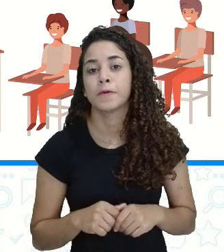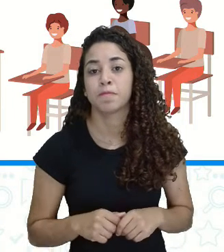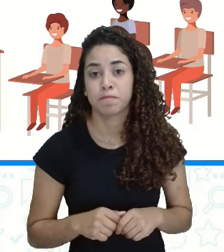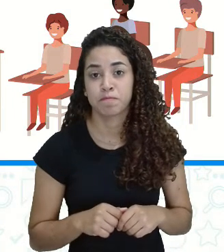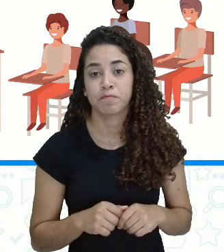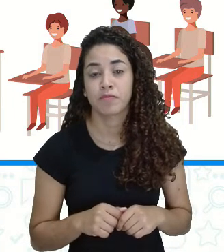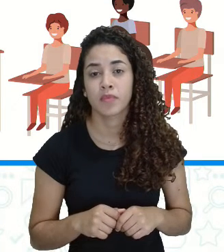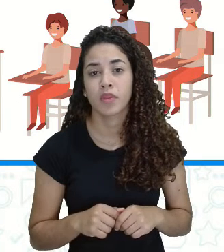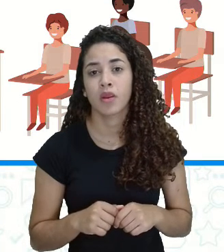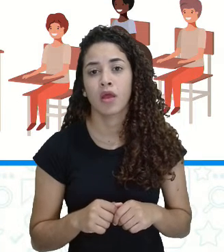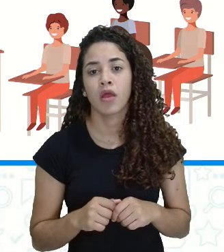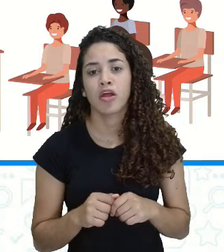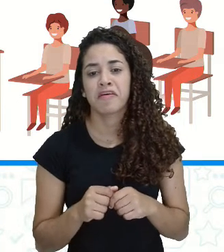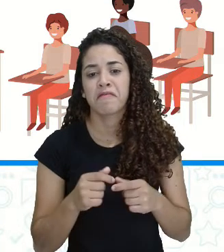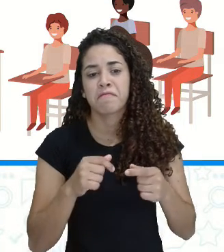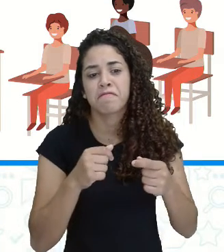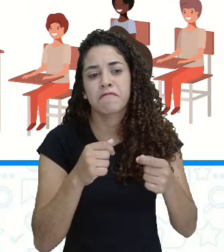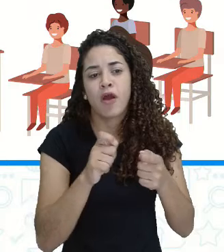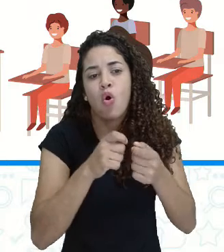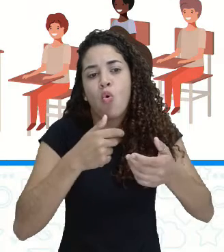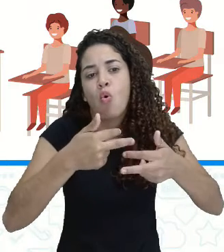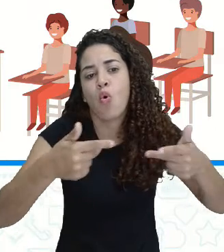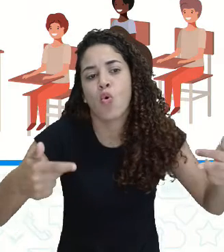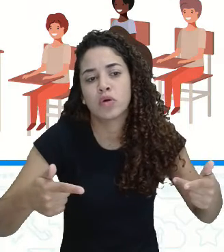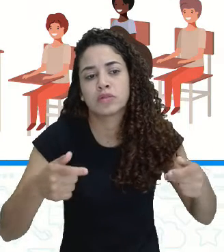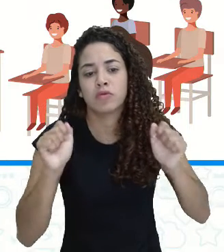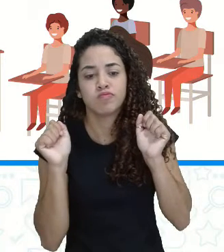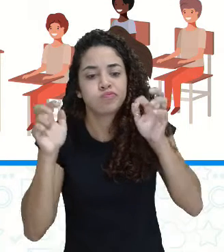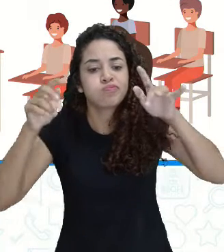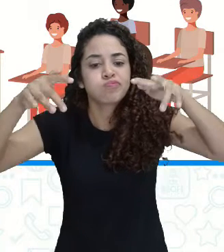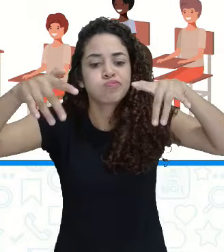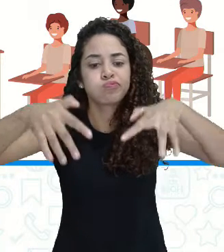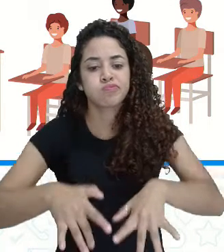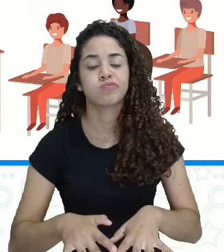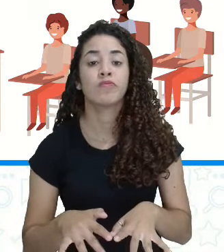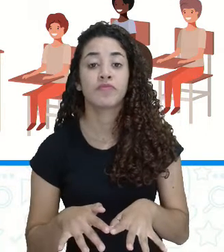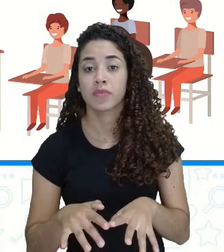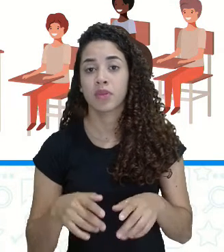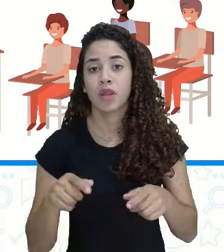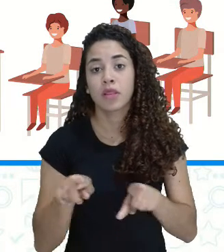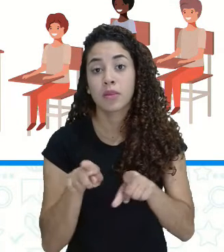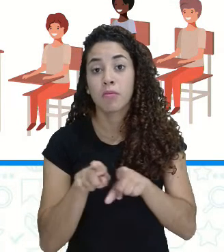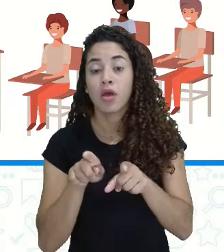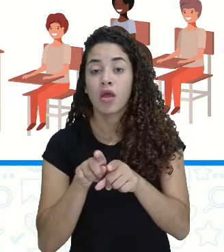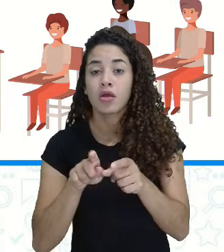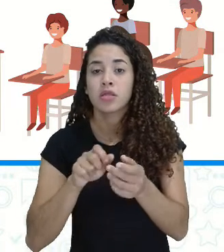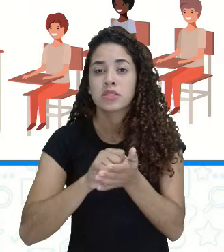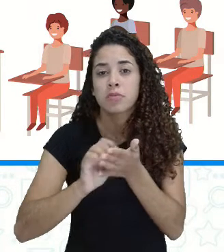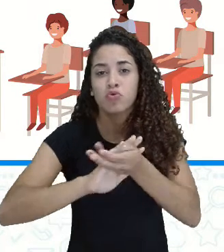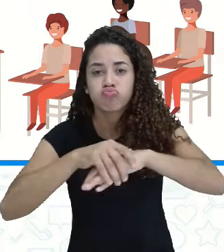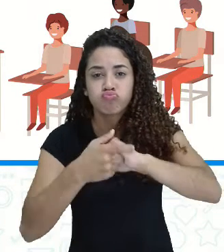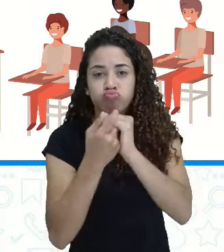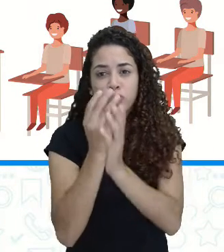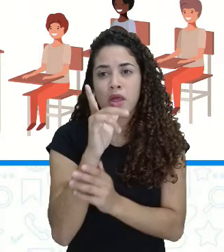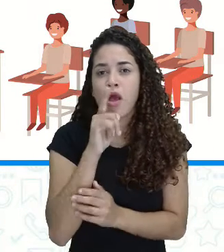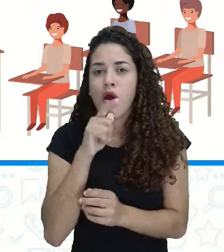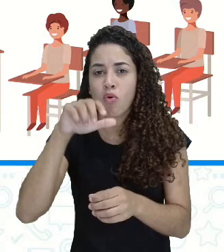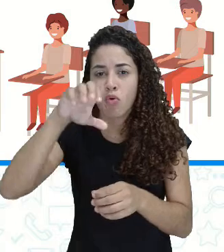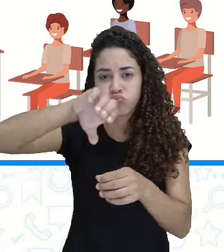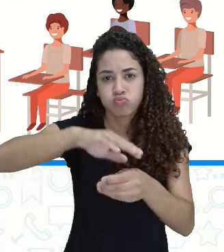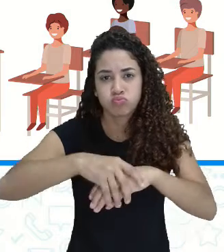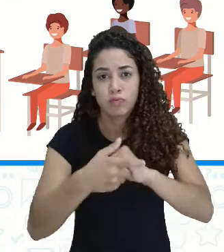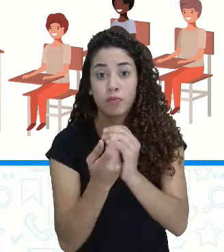que não realizar atividades que gerem aglomeração. Higienizar as mãos com água e sabão ou com álcool em